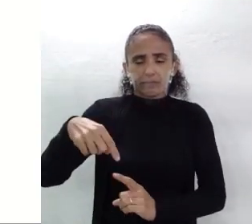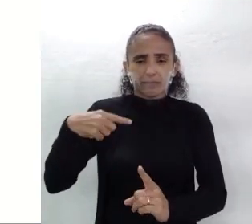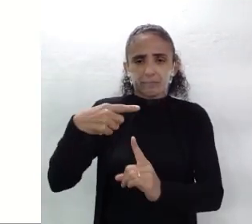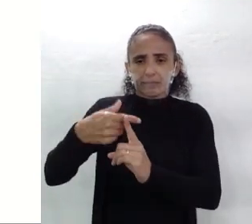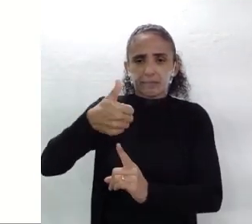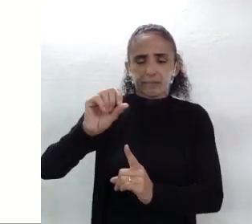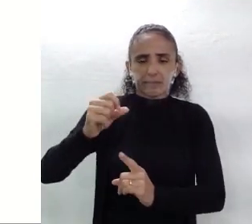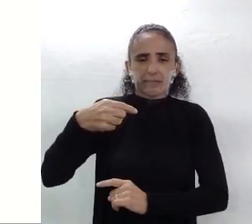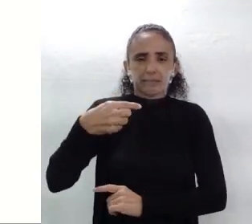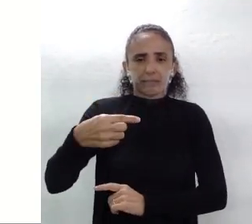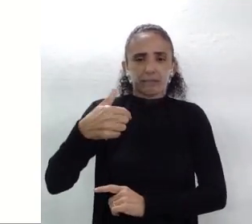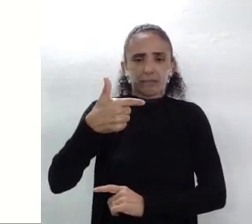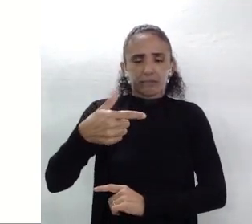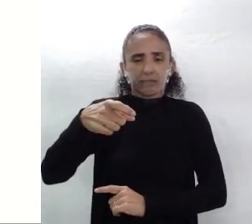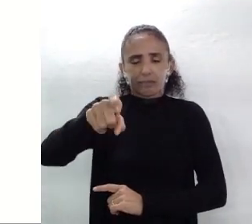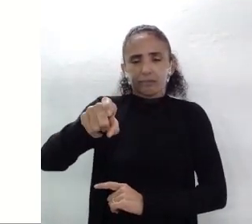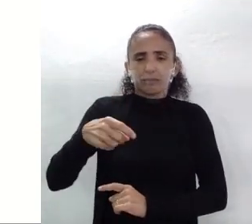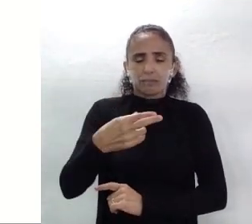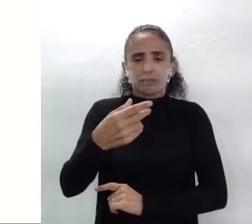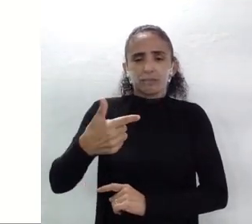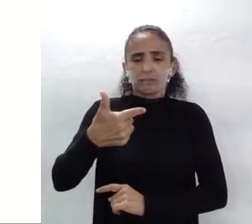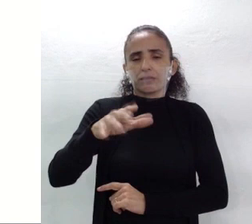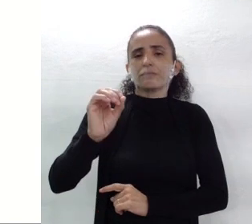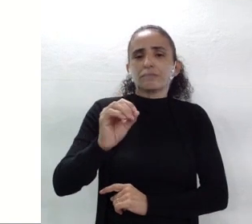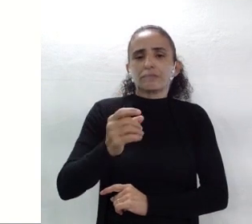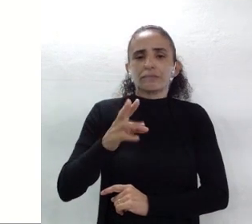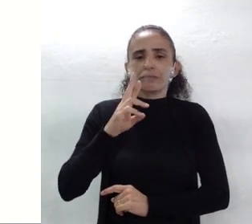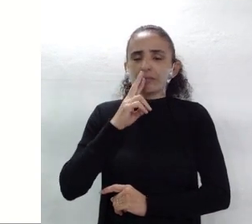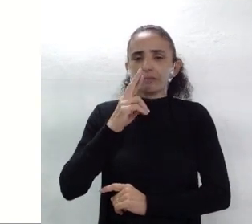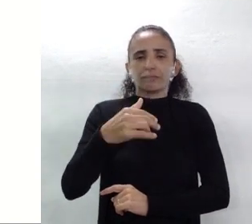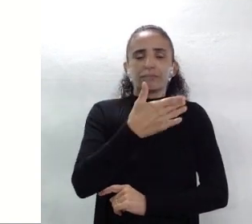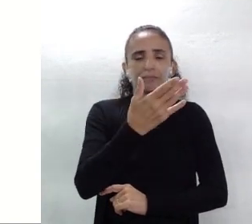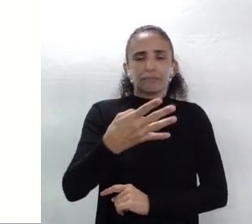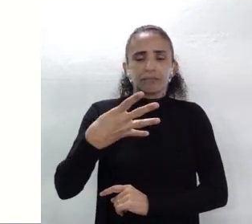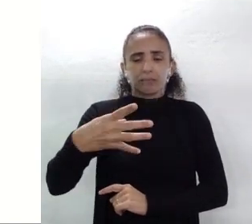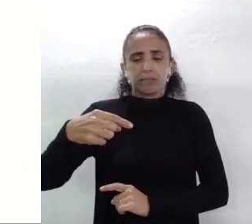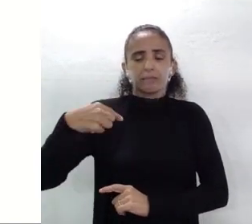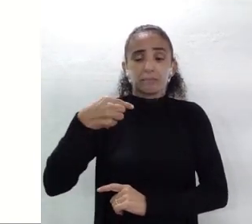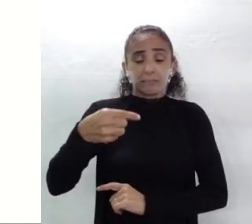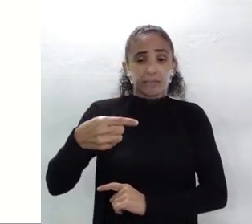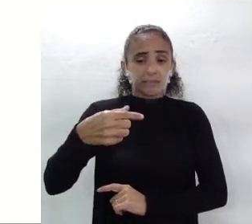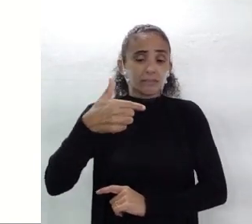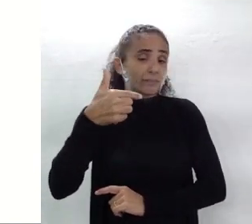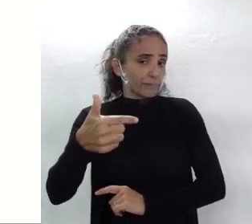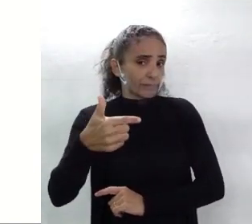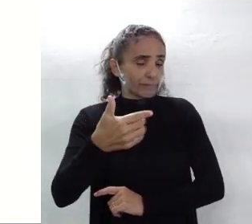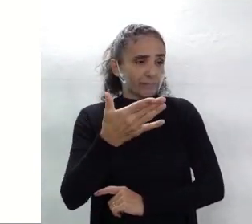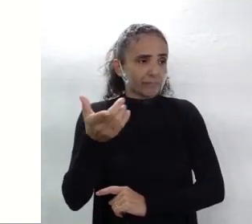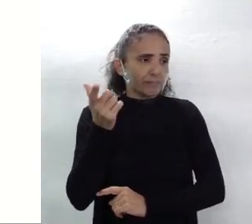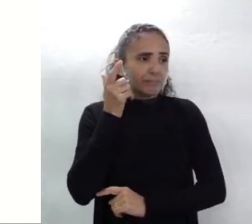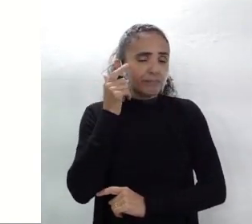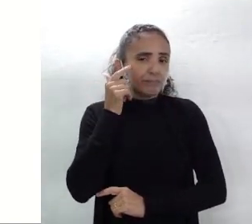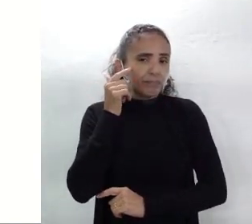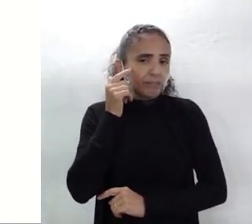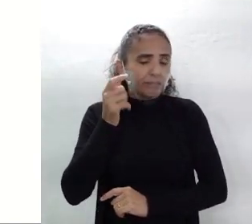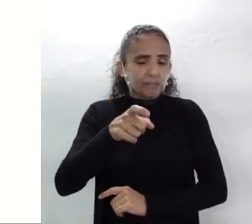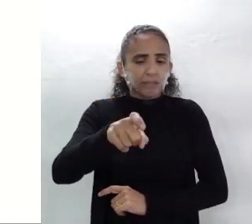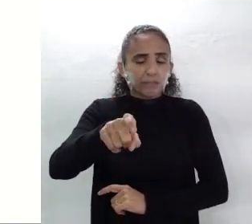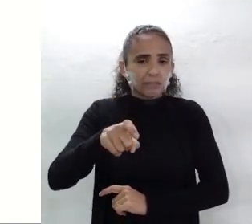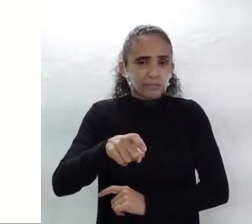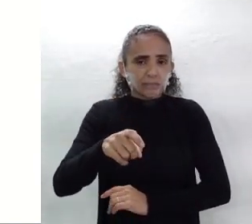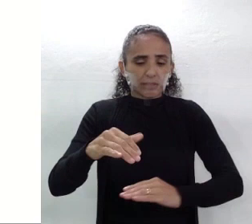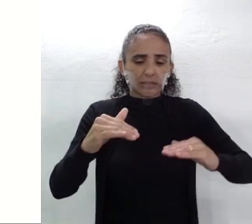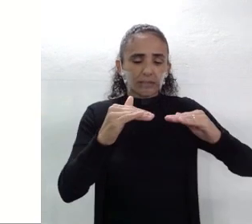10 menos 2x igual a 20. Resolvendo, 4 menos 2. Veja que o x conversa com o x.